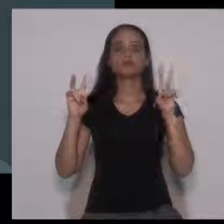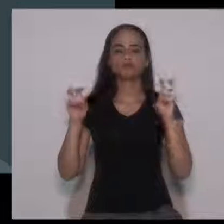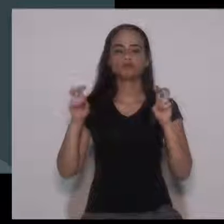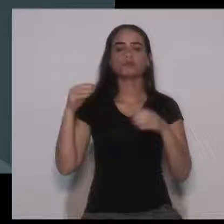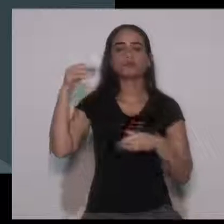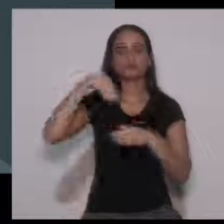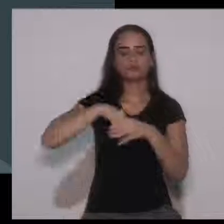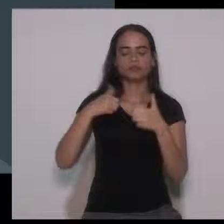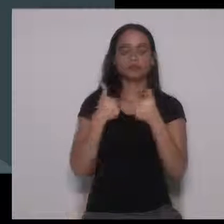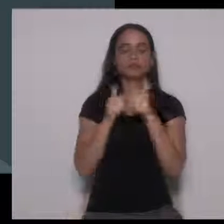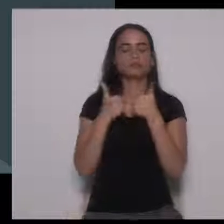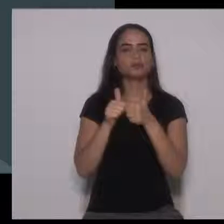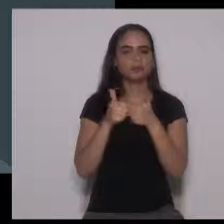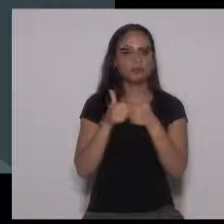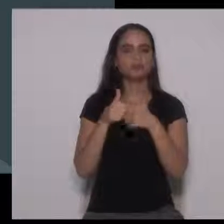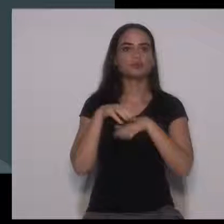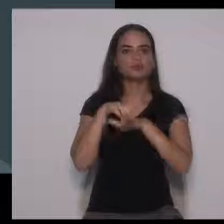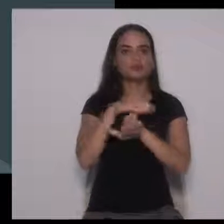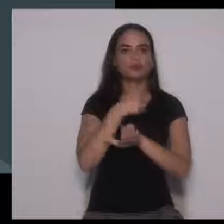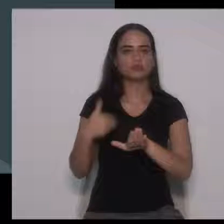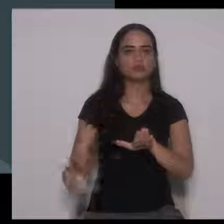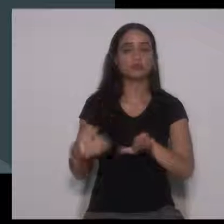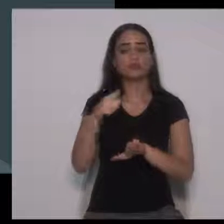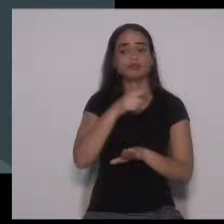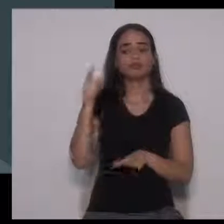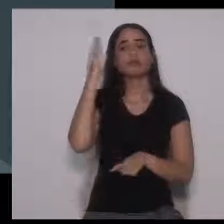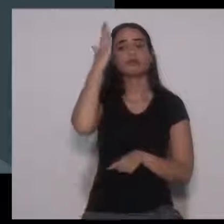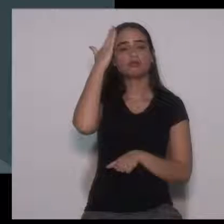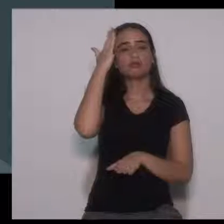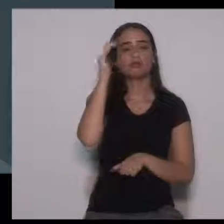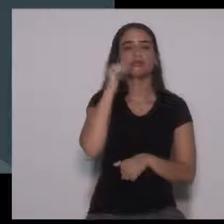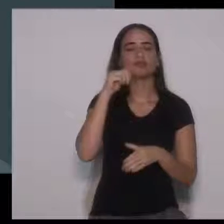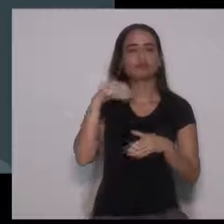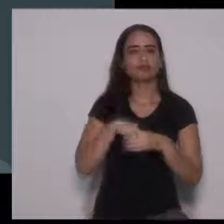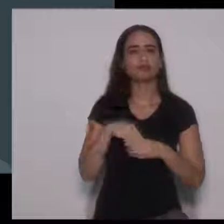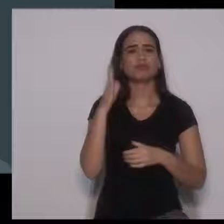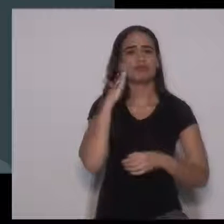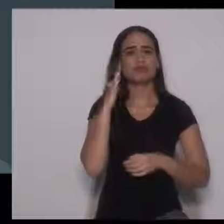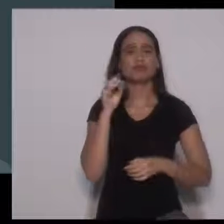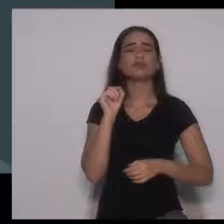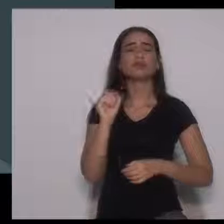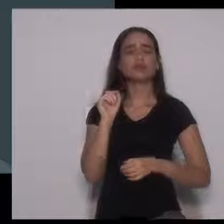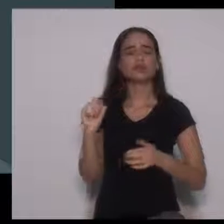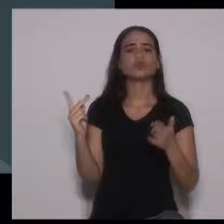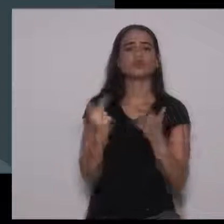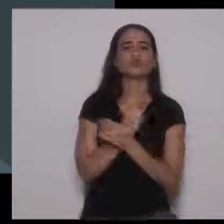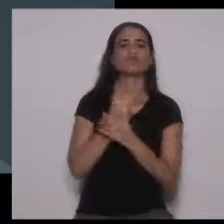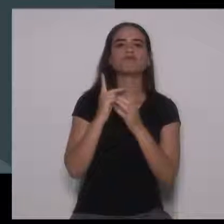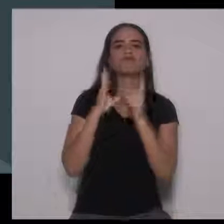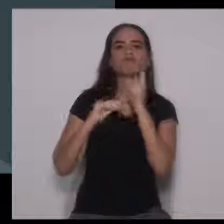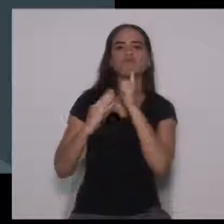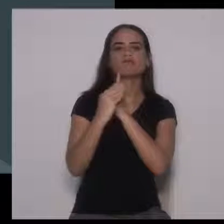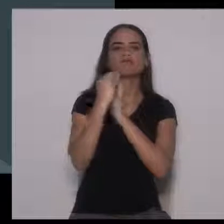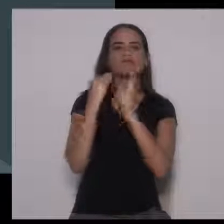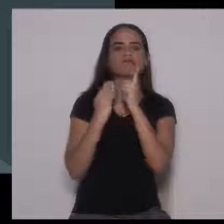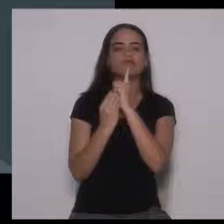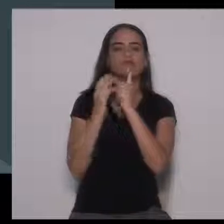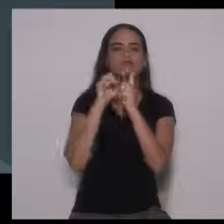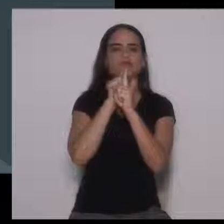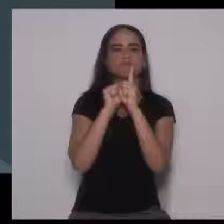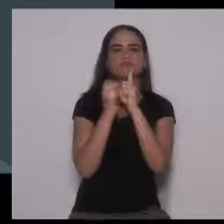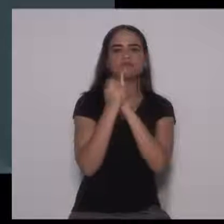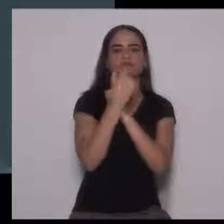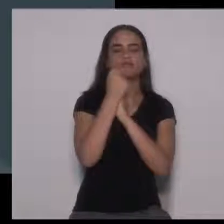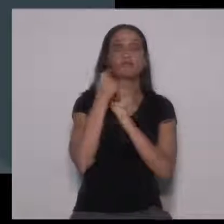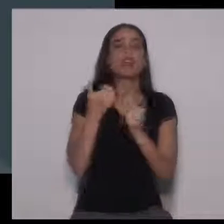andam no transporte público sabem bem que tipo de assédio é esse. É o assédio físico. Até hoje ainda existe